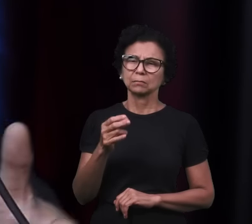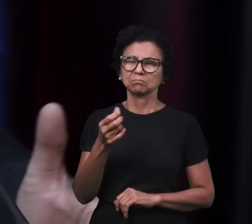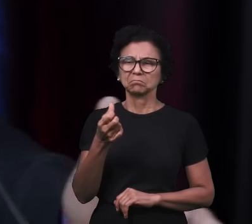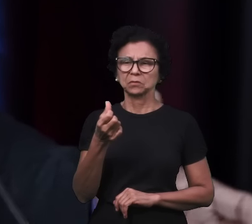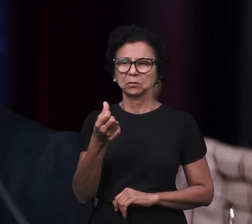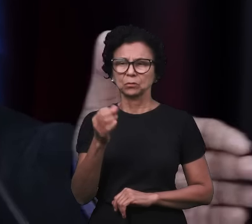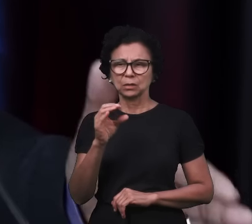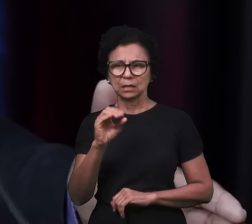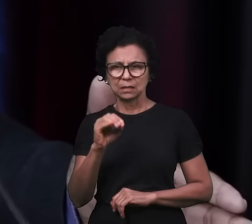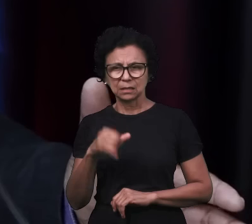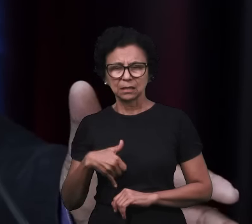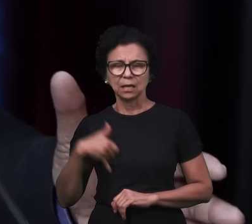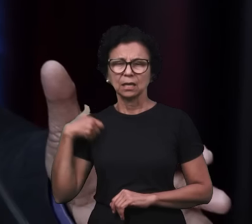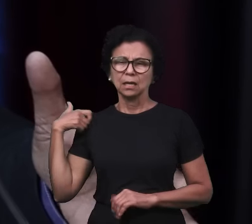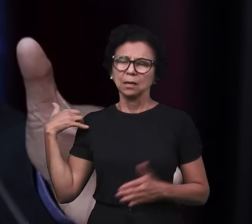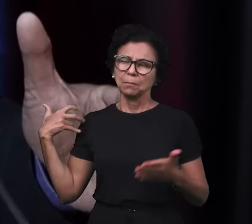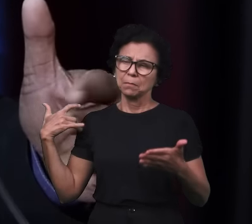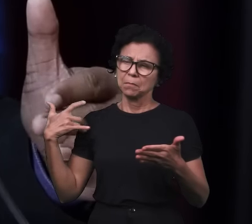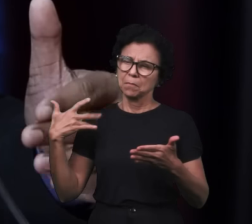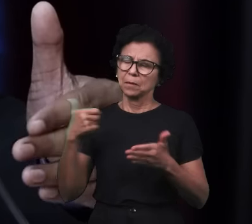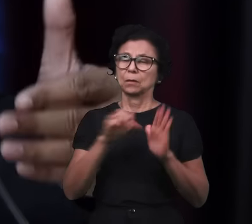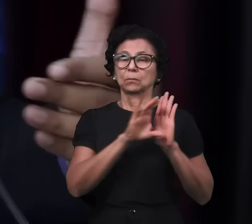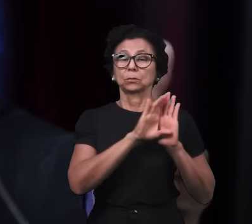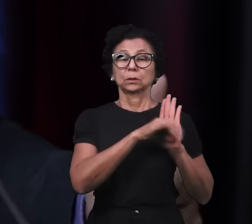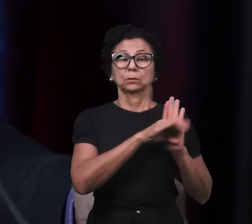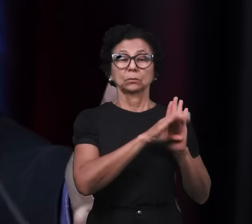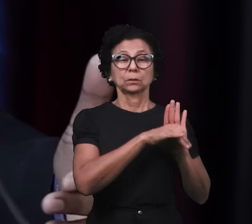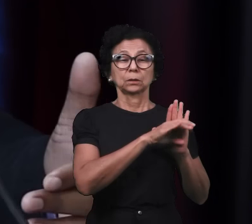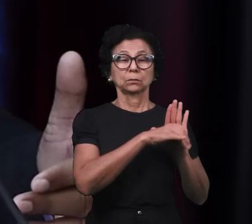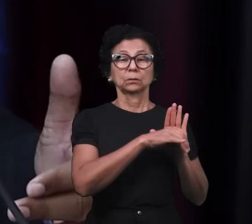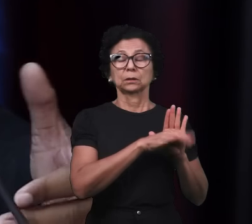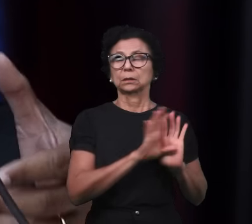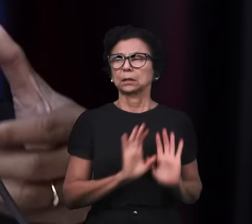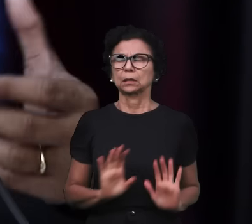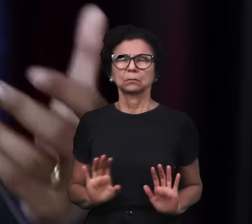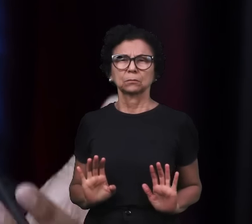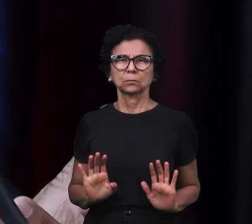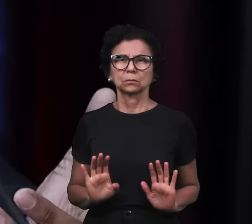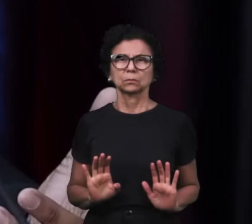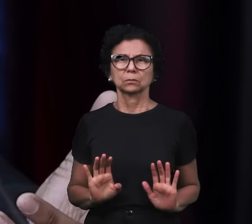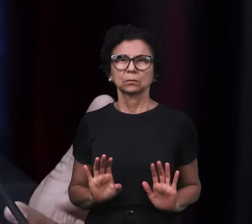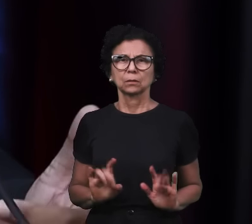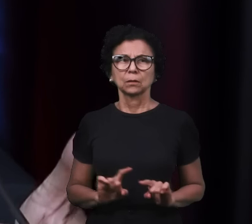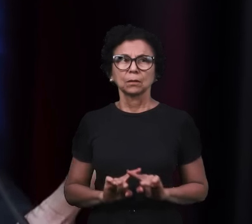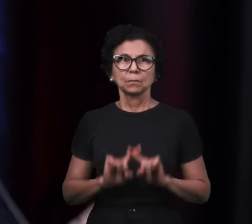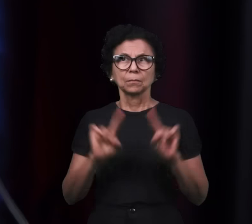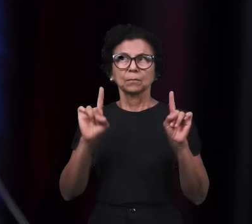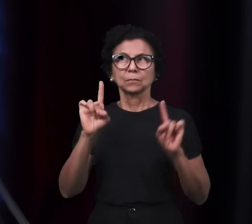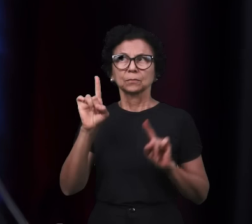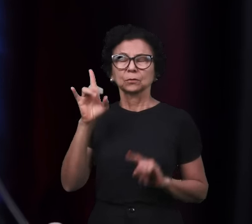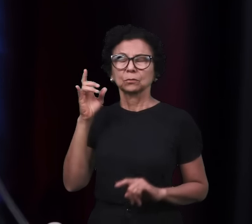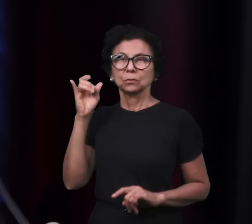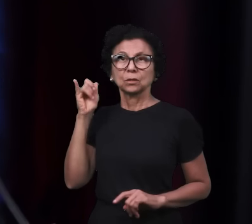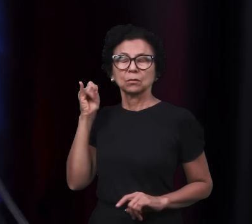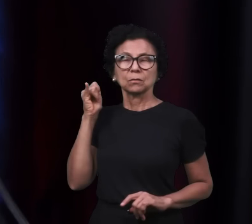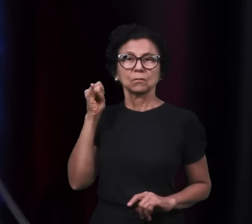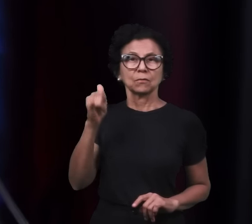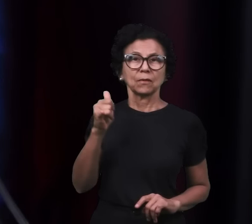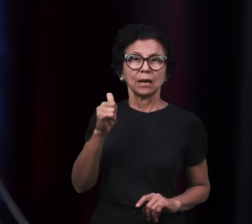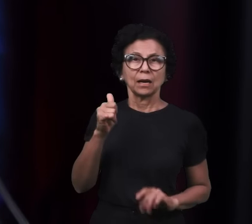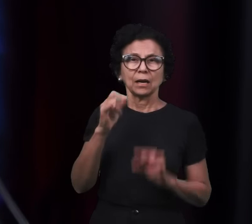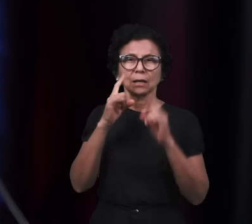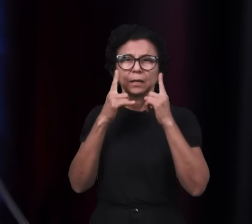de conceitos amadurecidos e definidos, mas quando ouve a voz do Senhor, se quebranta,